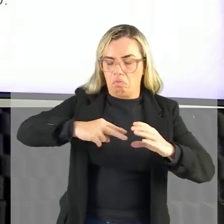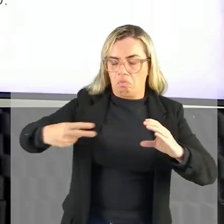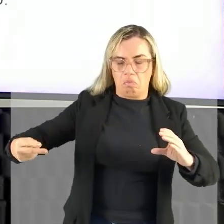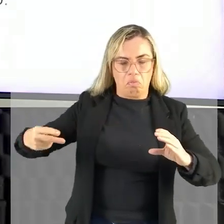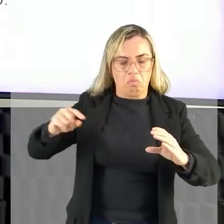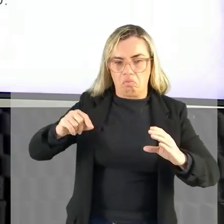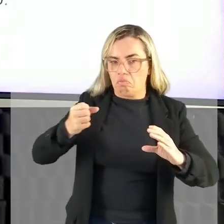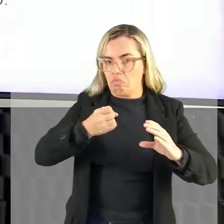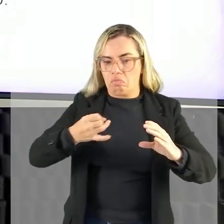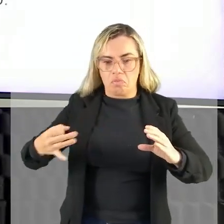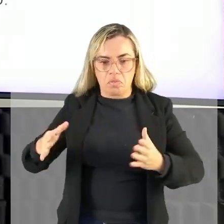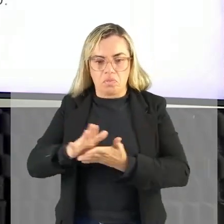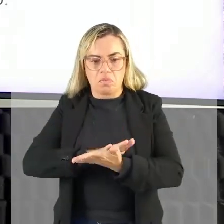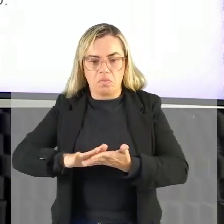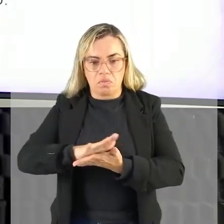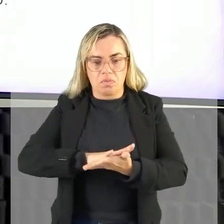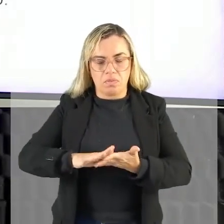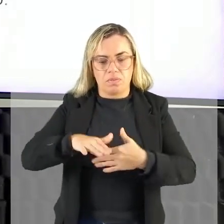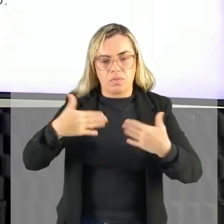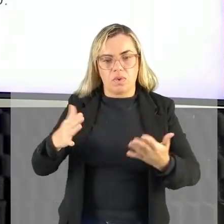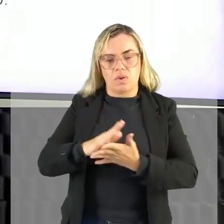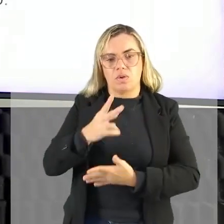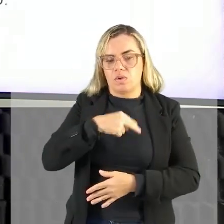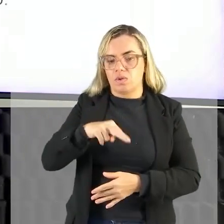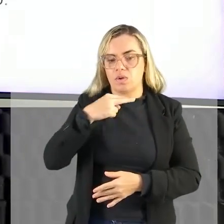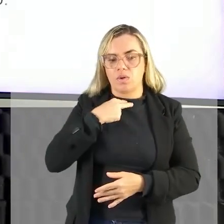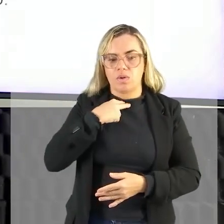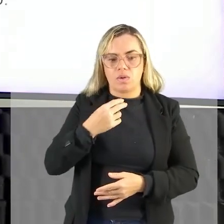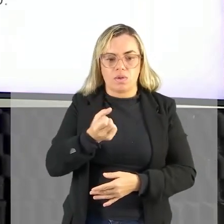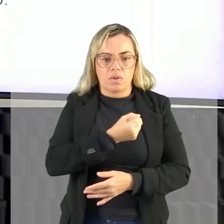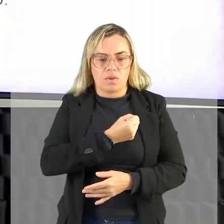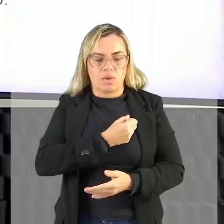cromossomo, não mexeu no número de nada, né? Então, não pode ser numérica.